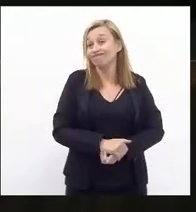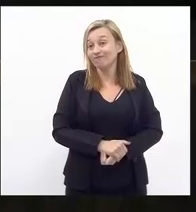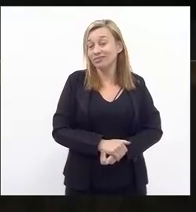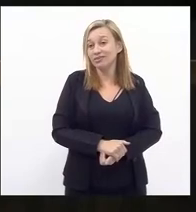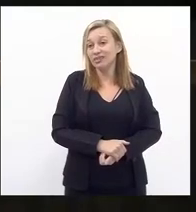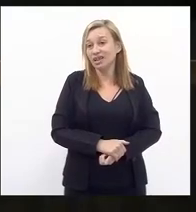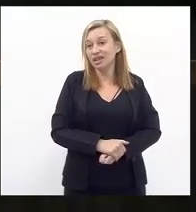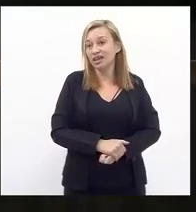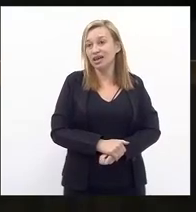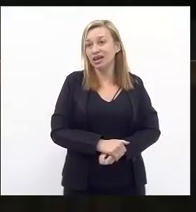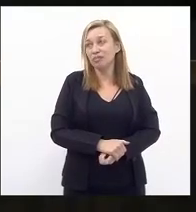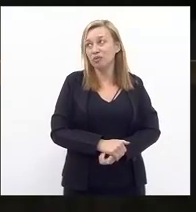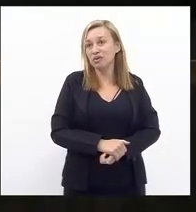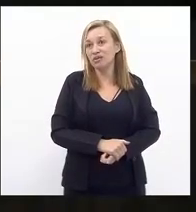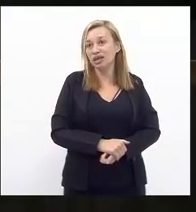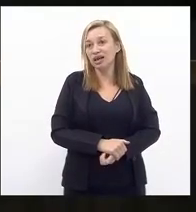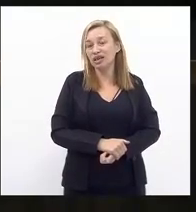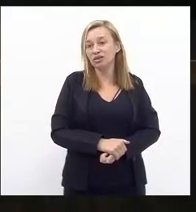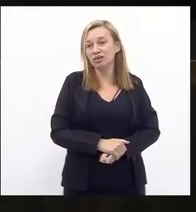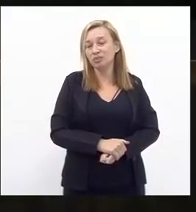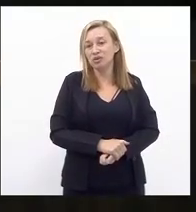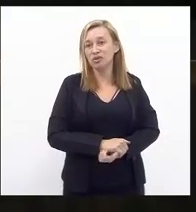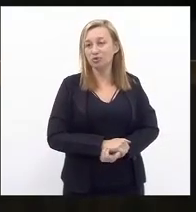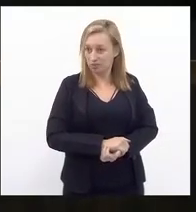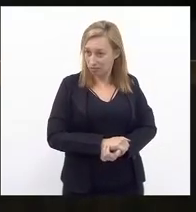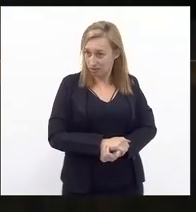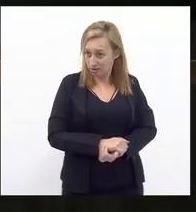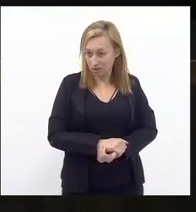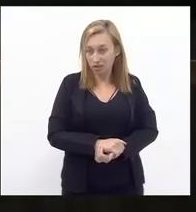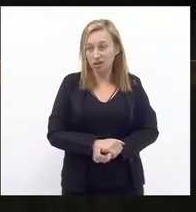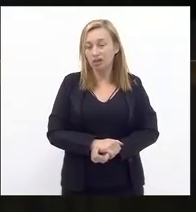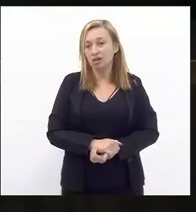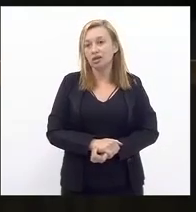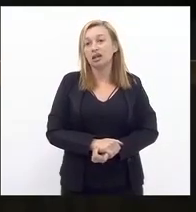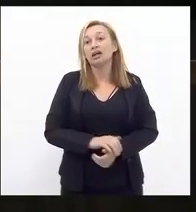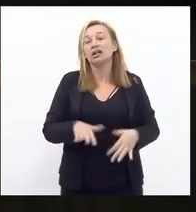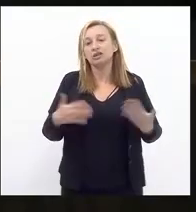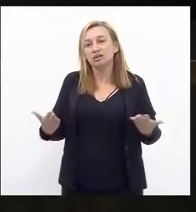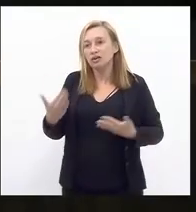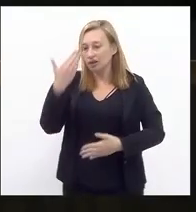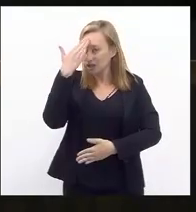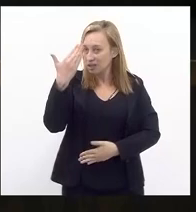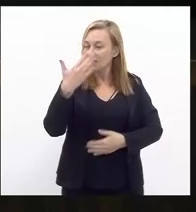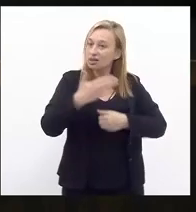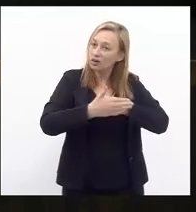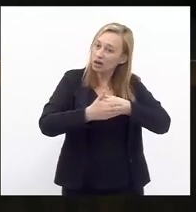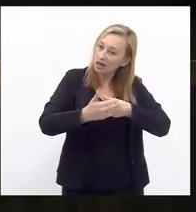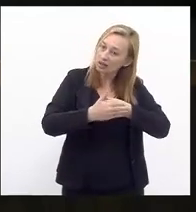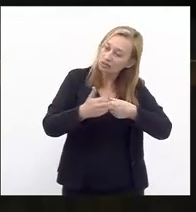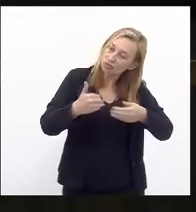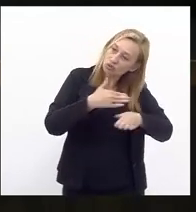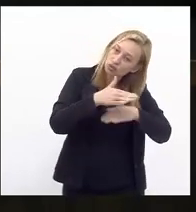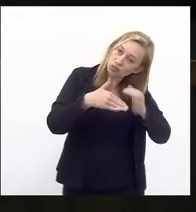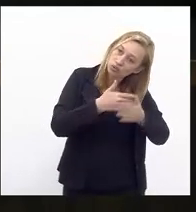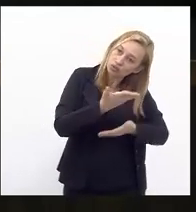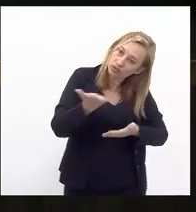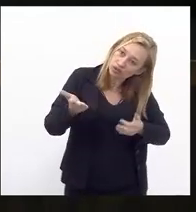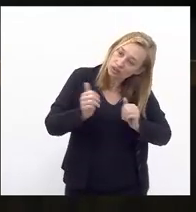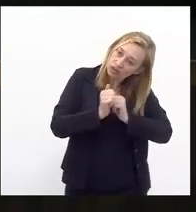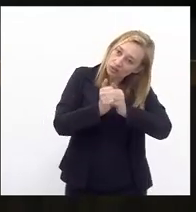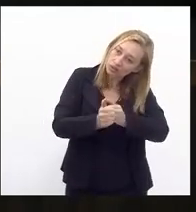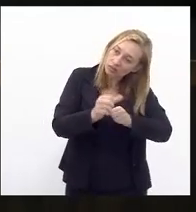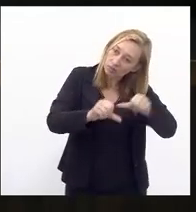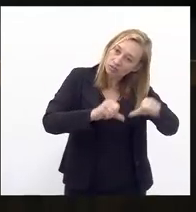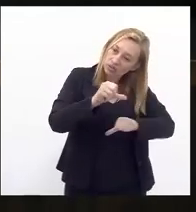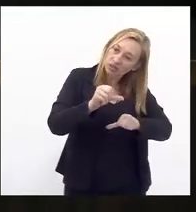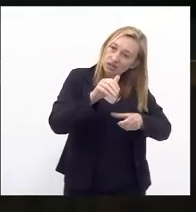presidente Presidente então eu vou agradecer o carinho de todas e todos que nos acompanhe ela